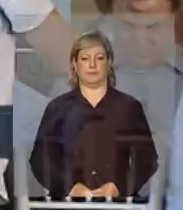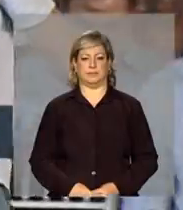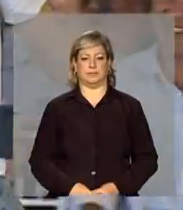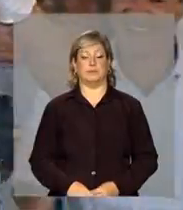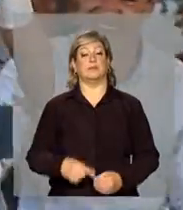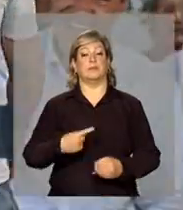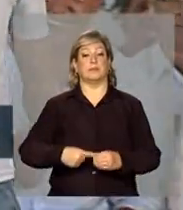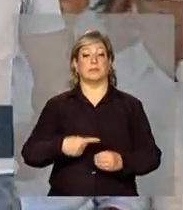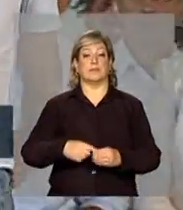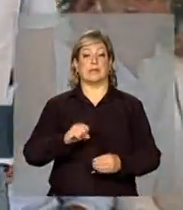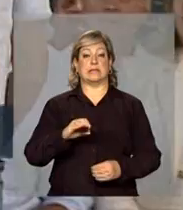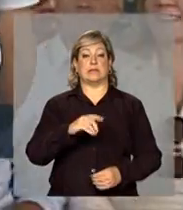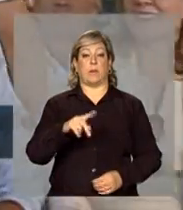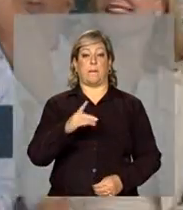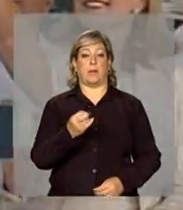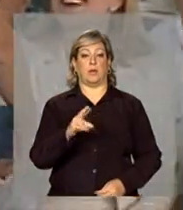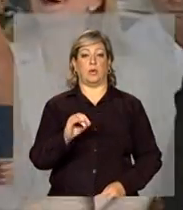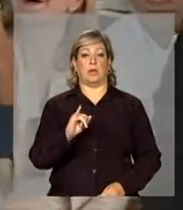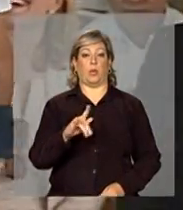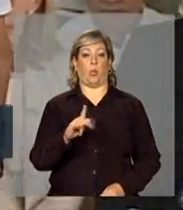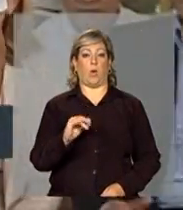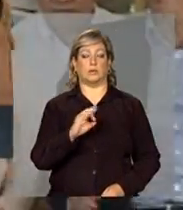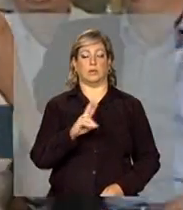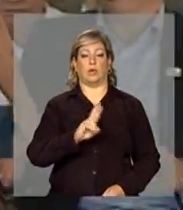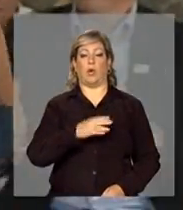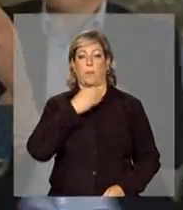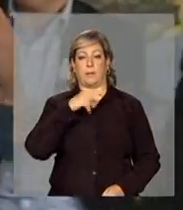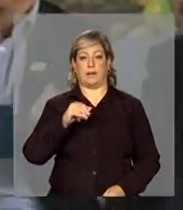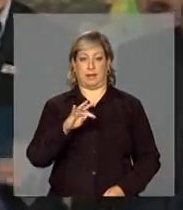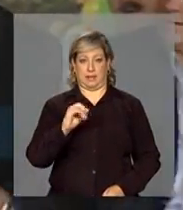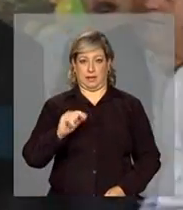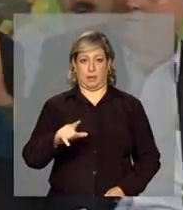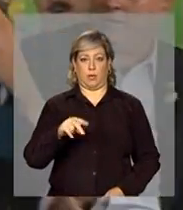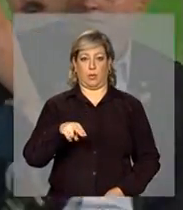Município de São Pedro do Iguaçu, Natal Nunes Maciel.